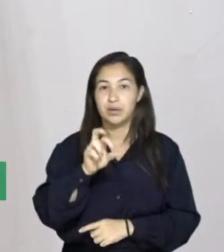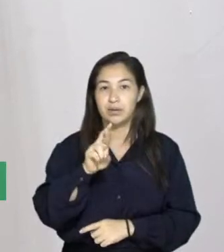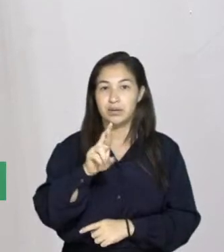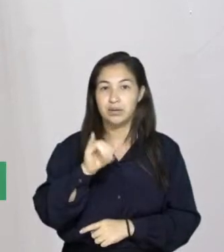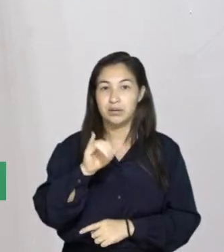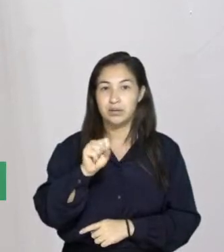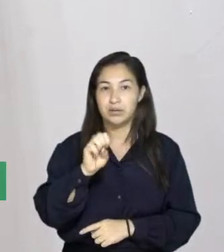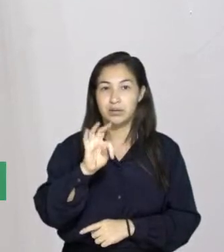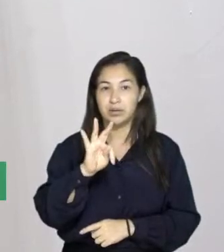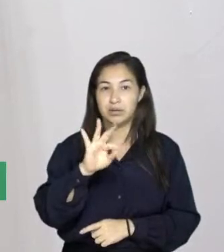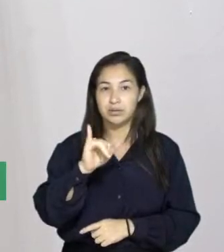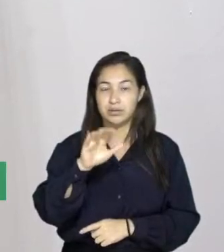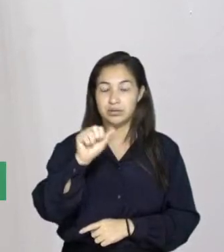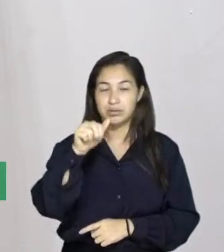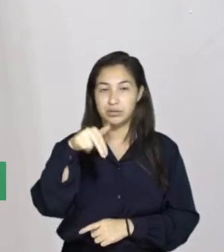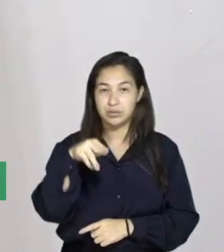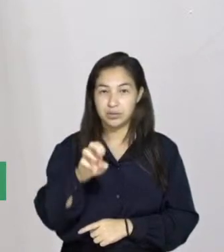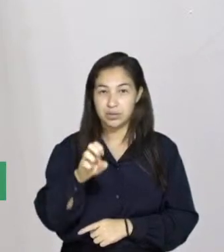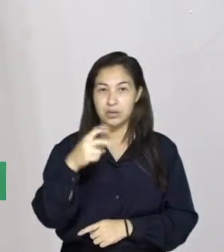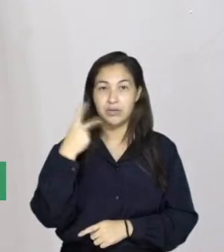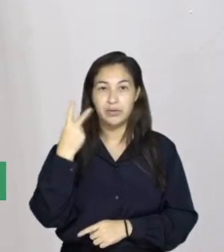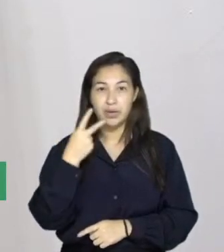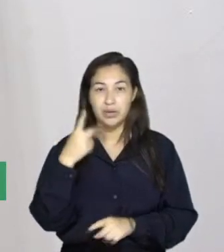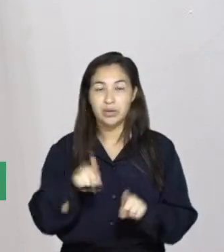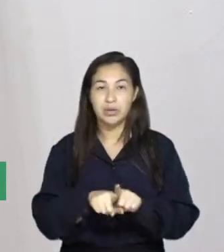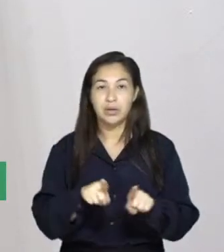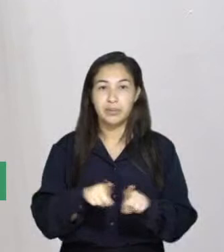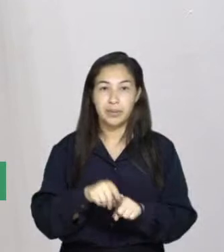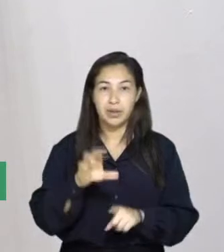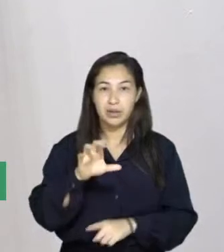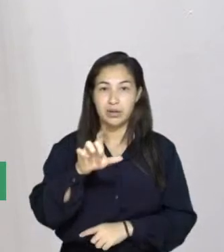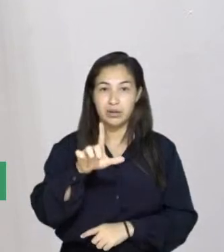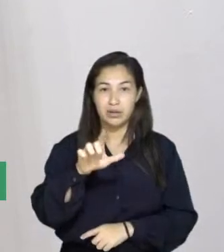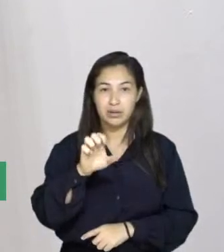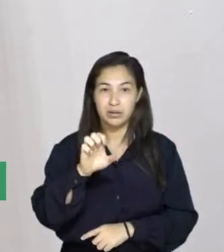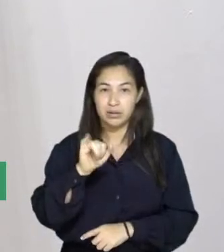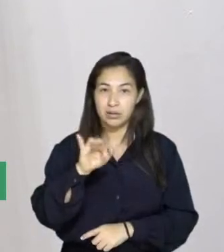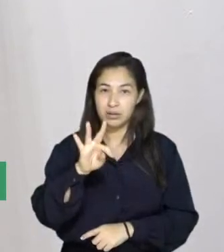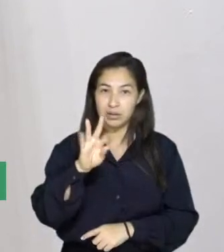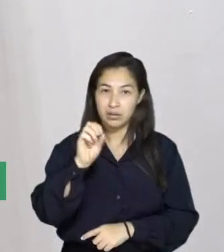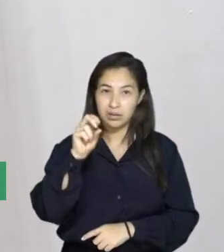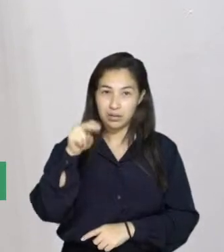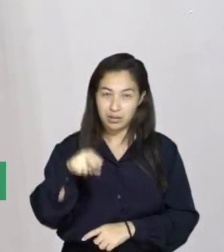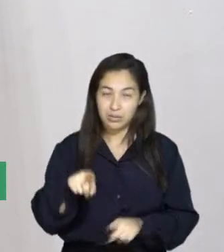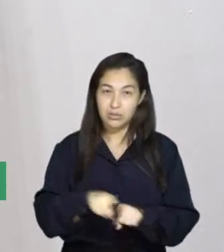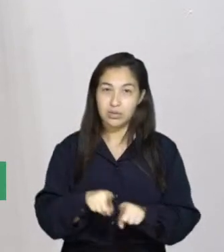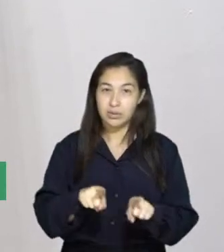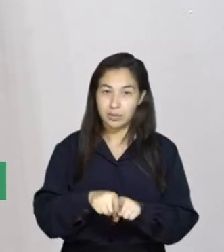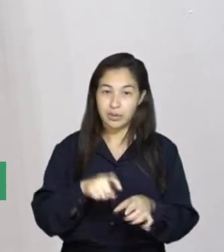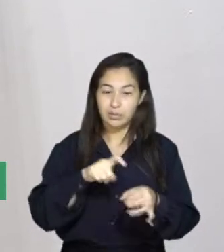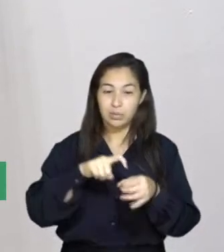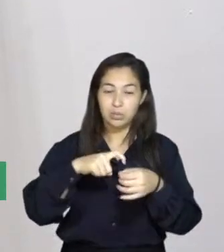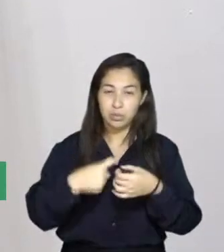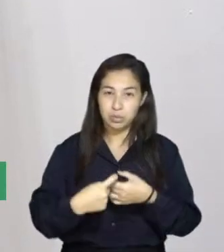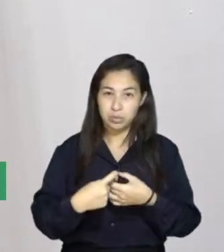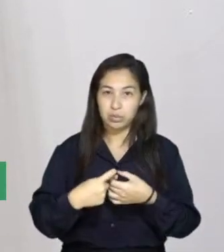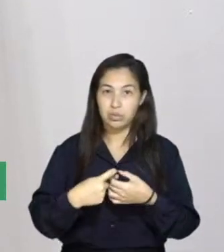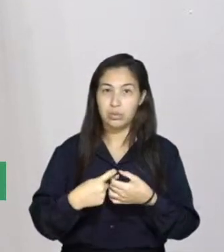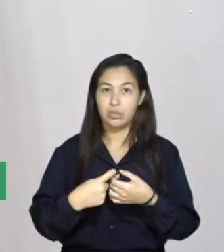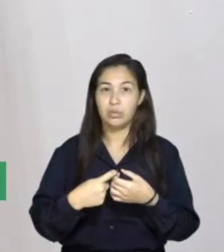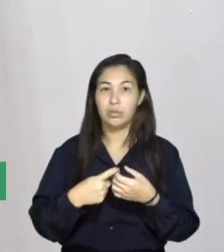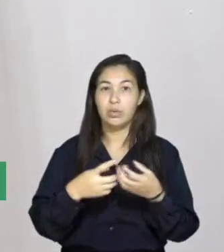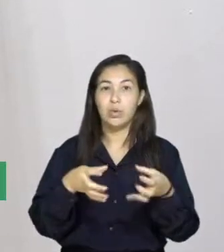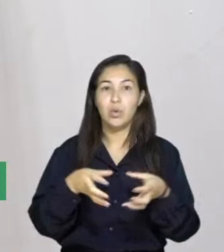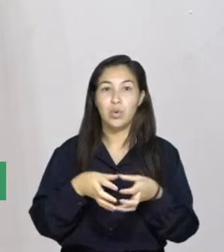Brunópolis, o Cleiton, que é secretário social, os demais integrantes do MAB, que hoje participam desses